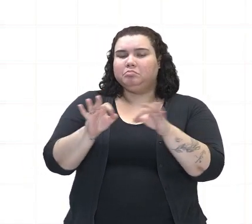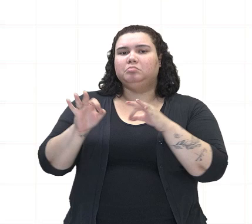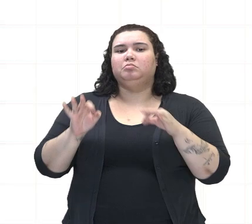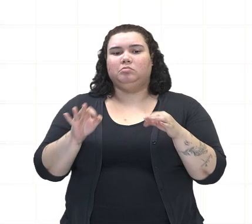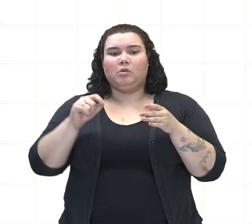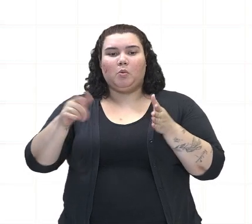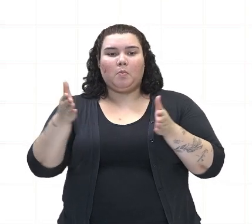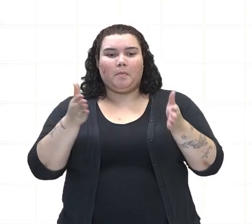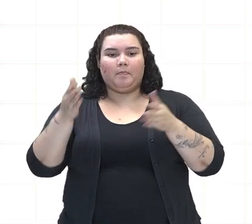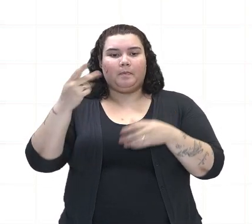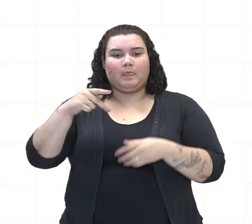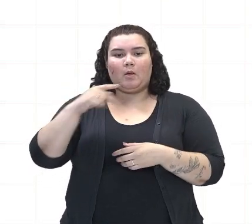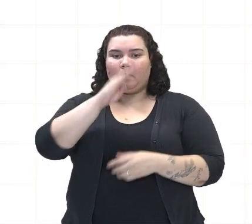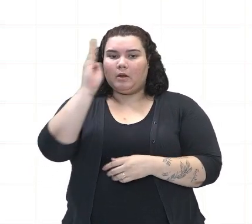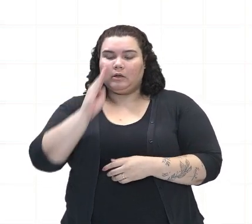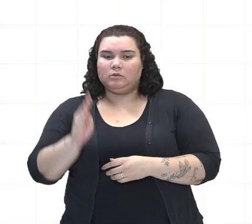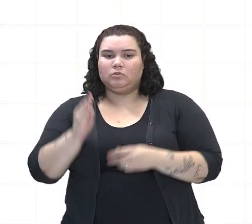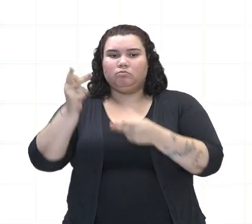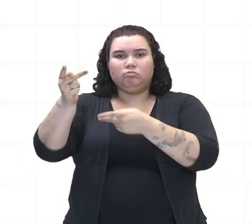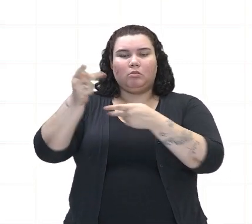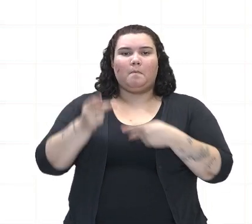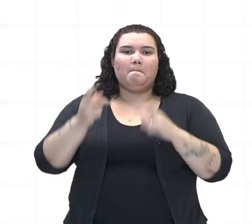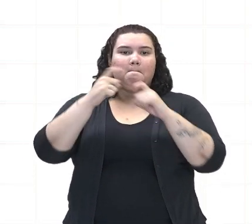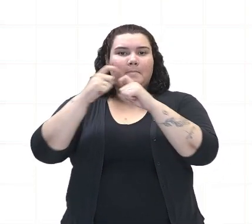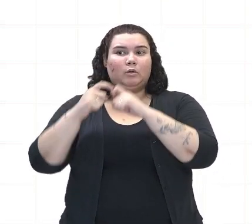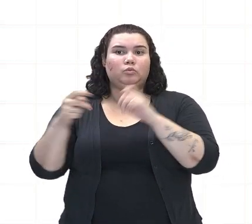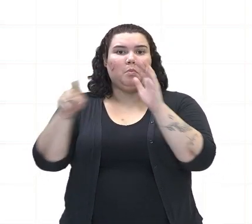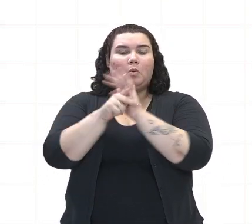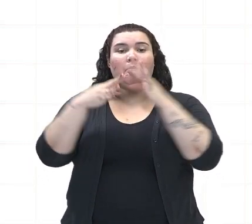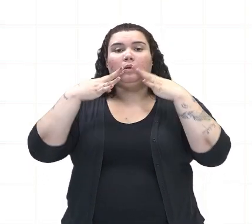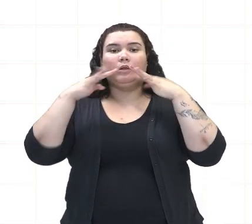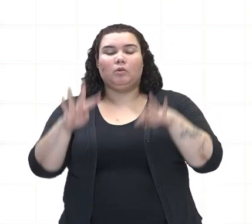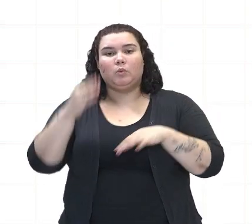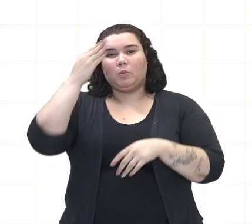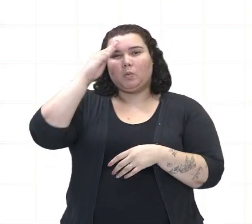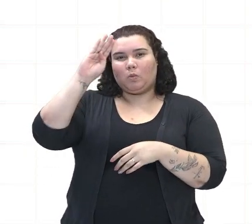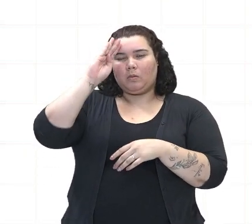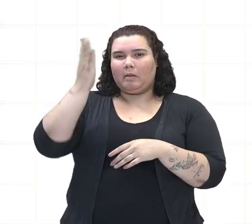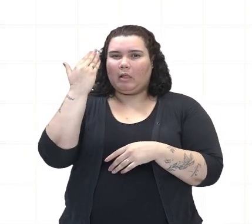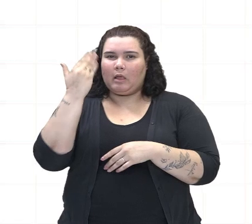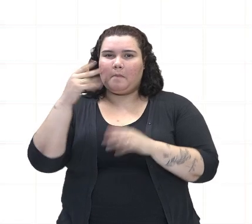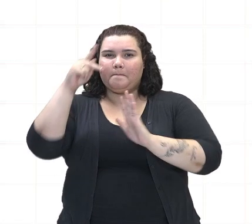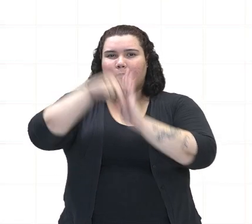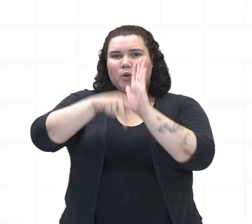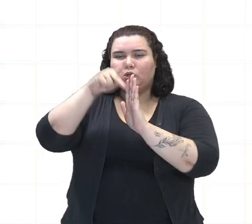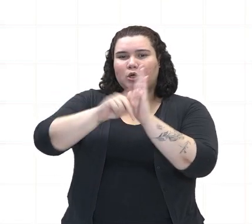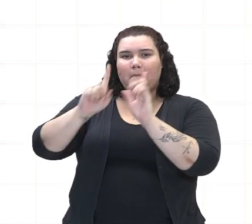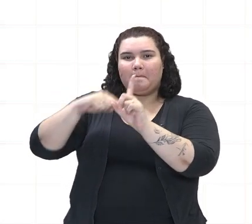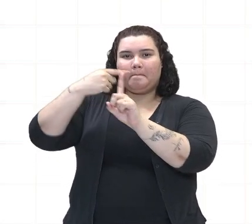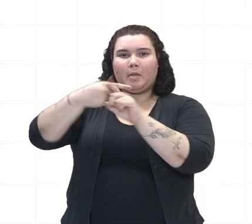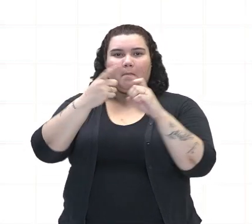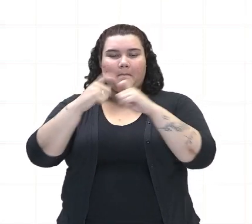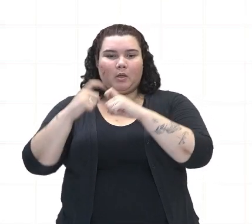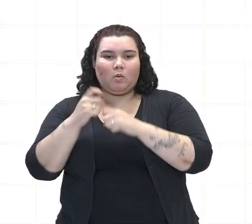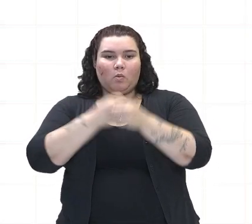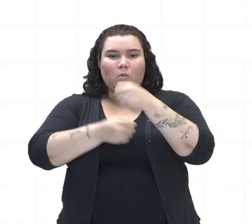Inclusive, durante o Brasil recebeu muitos médicos cubanos durante o programa Mais Médicos, né? Ao longo de 2013 e 2018. Depois que o governo do